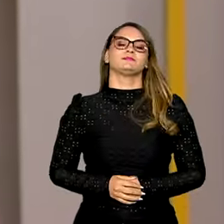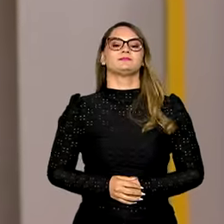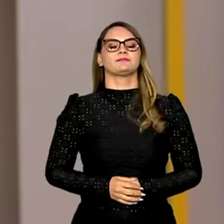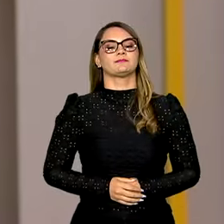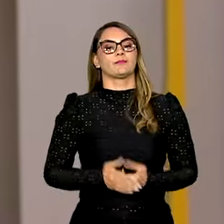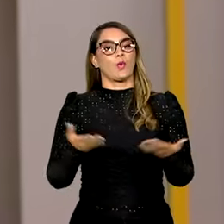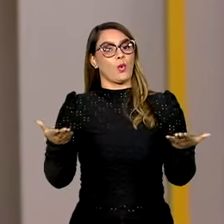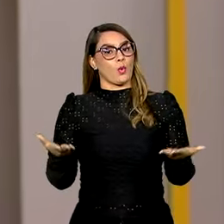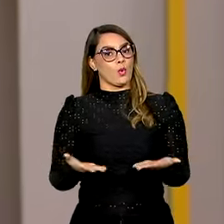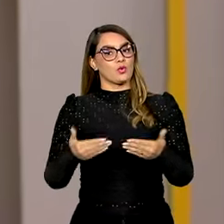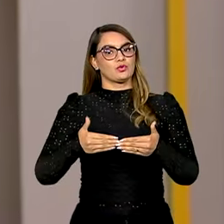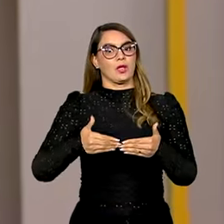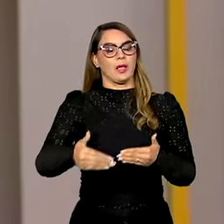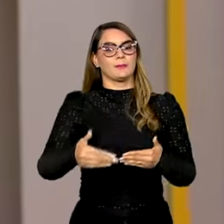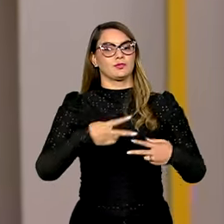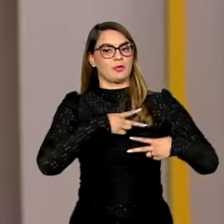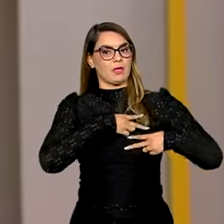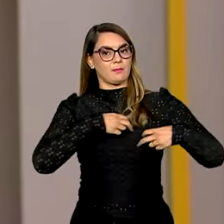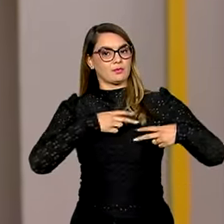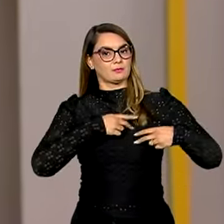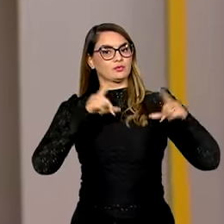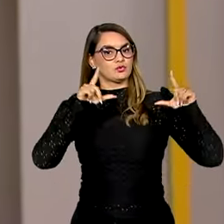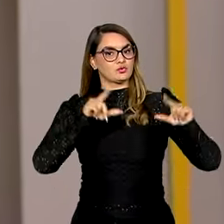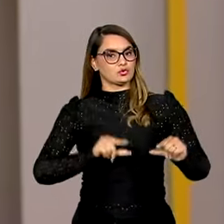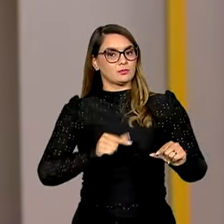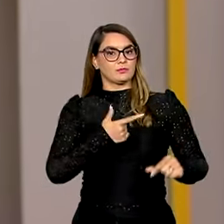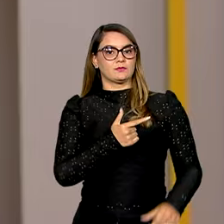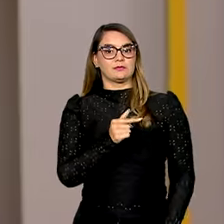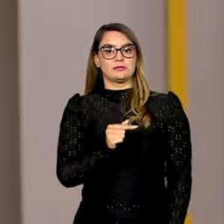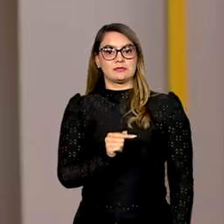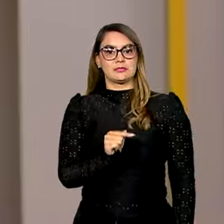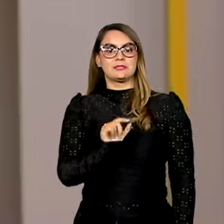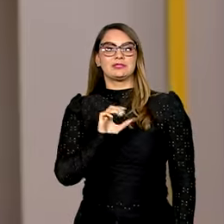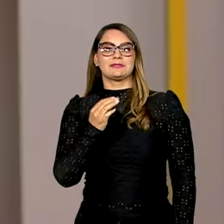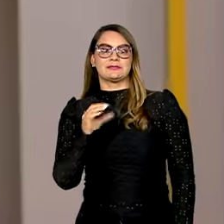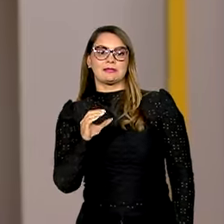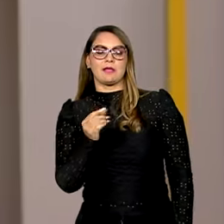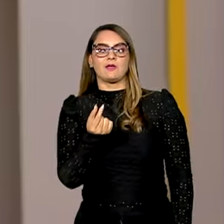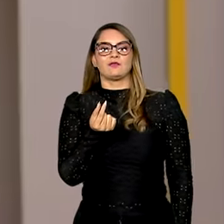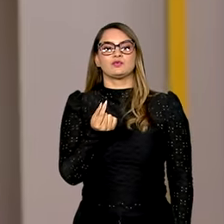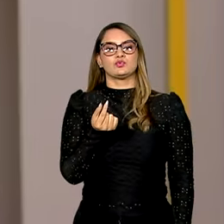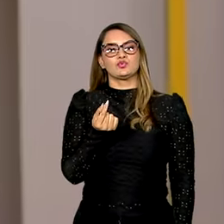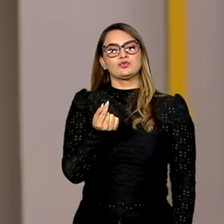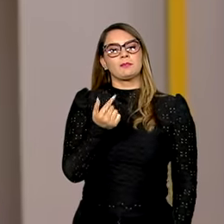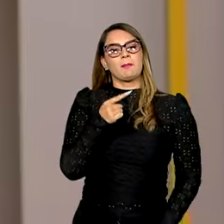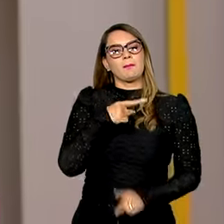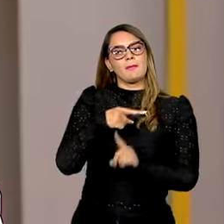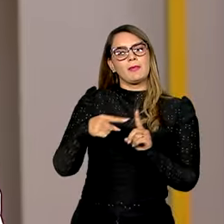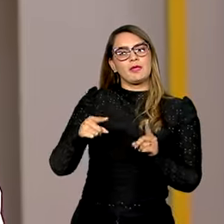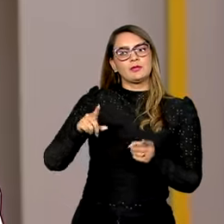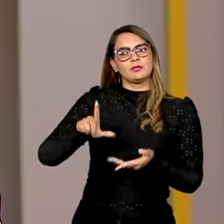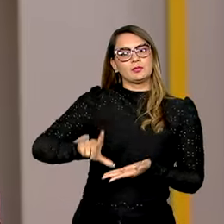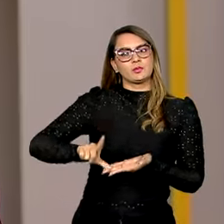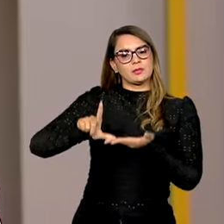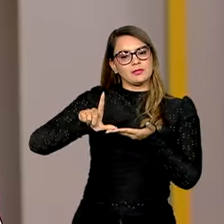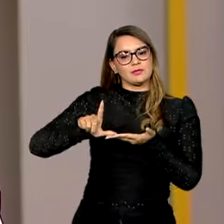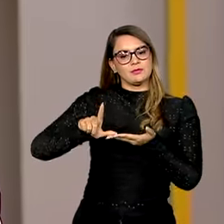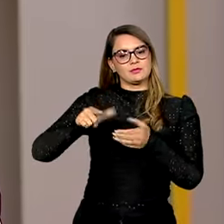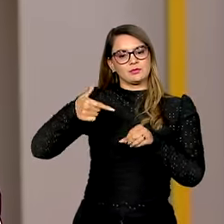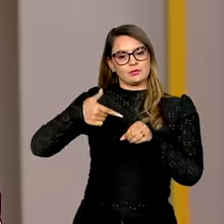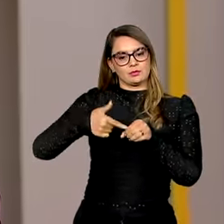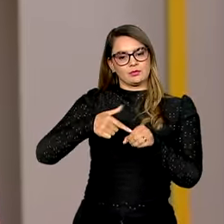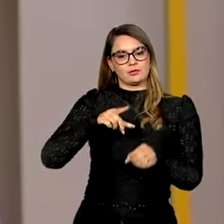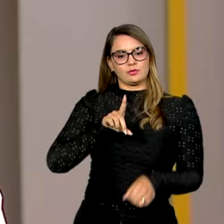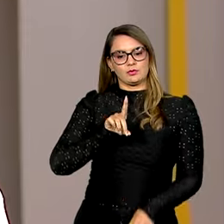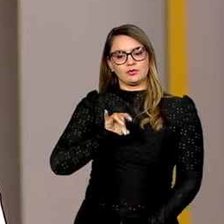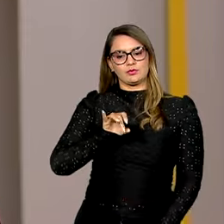A partir de hoje, a Petrobras vai reduzir em 27 centavos o preço médio do litro do